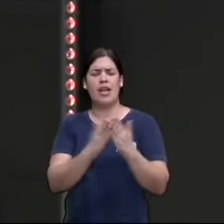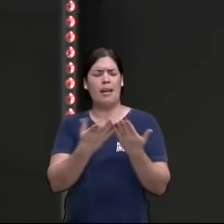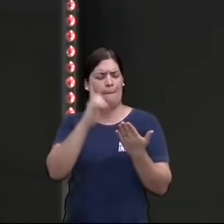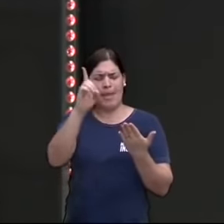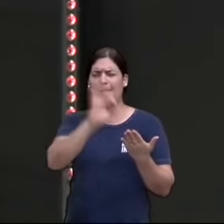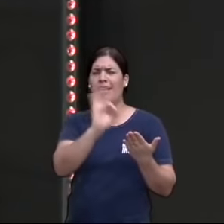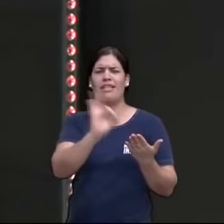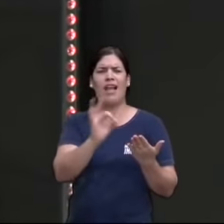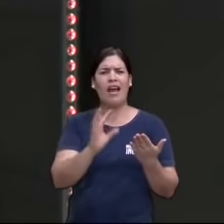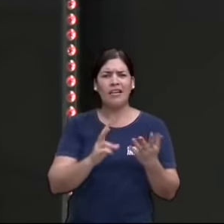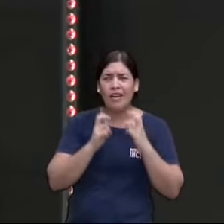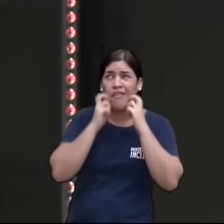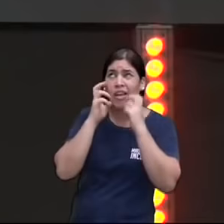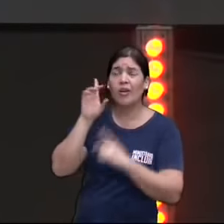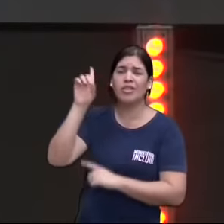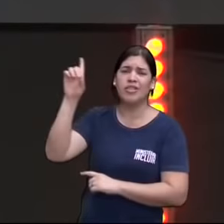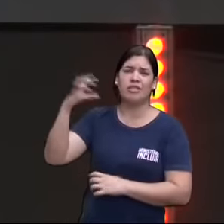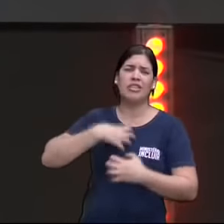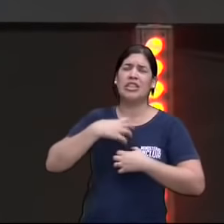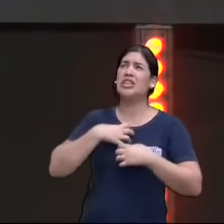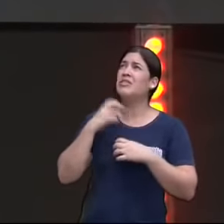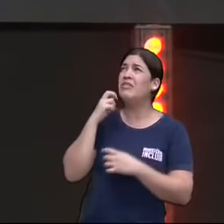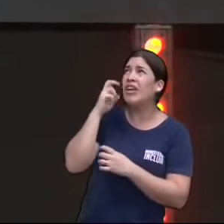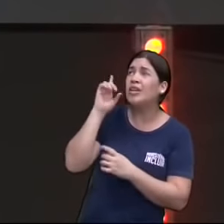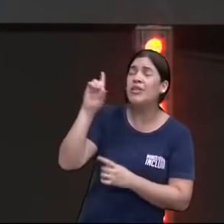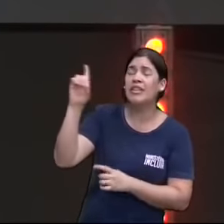dia, de vergonha de Deus?